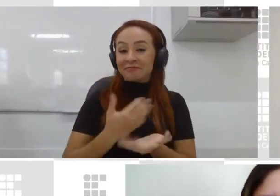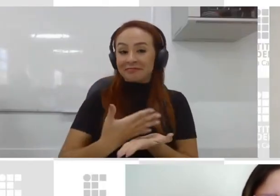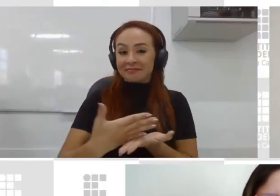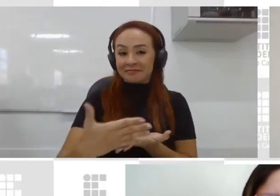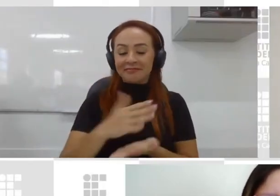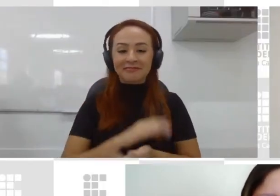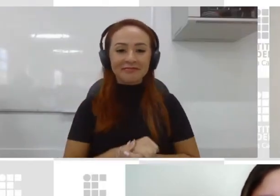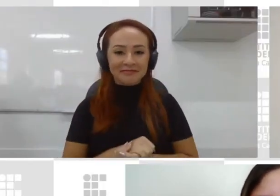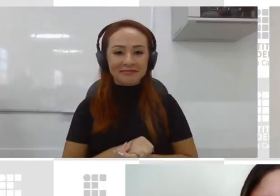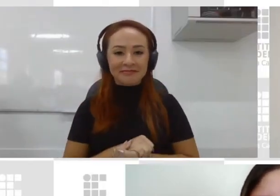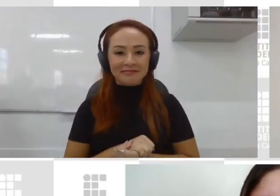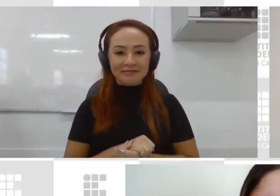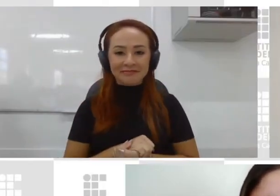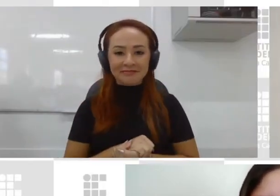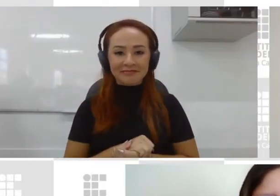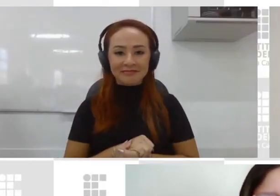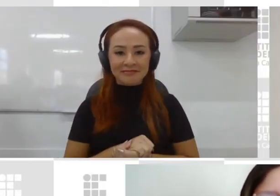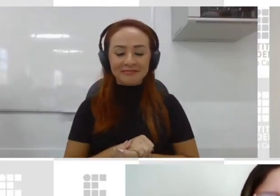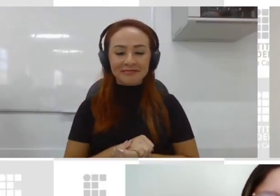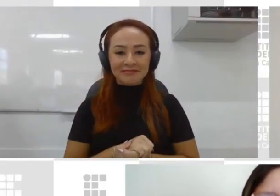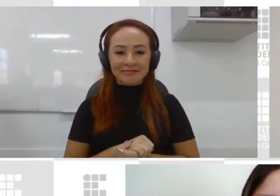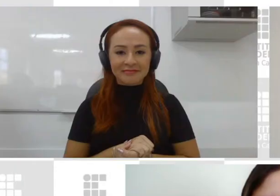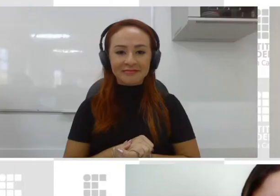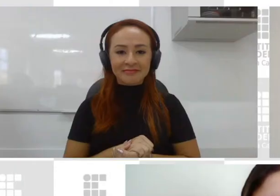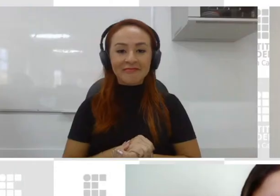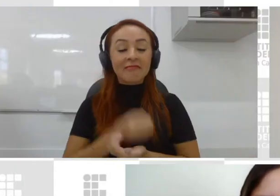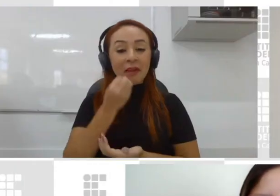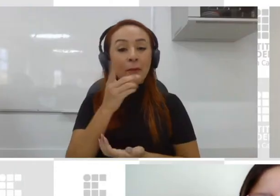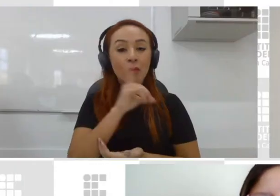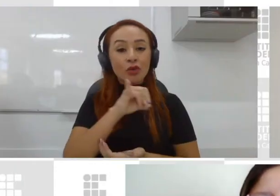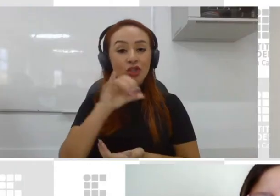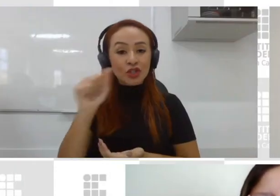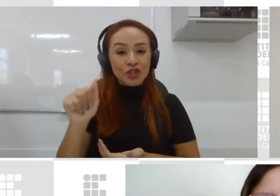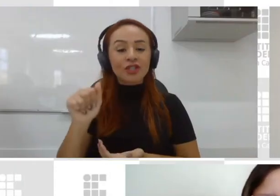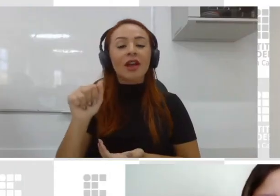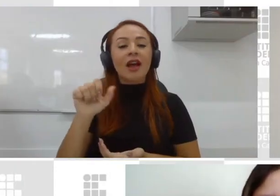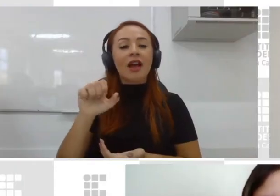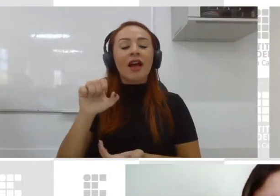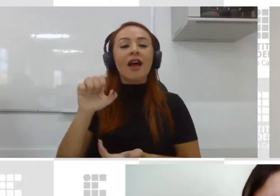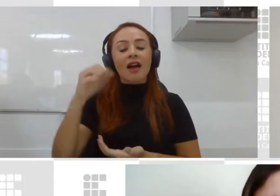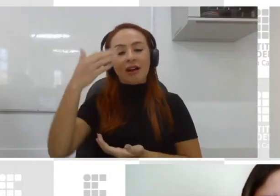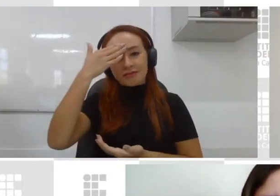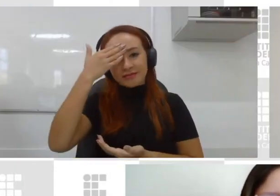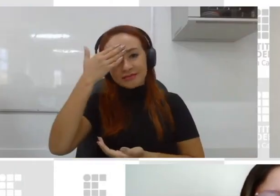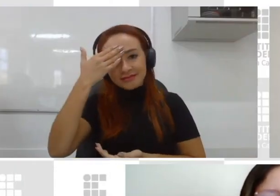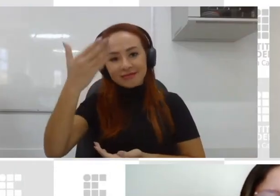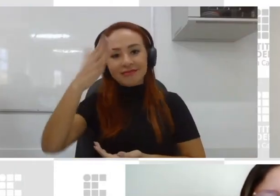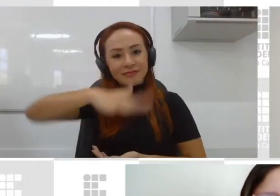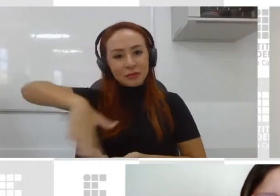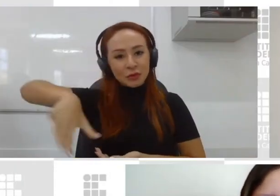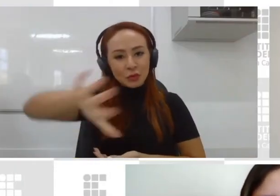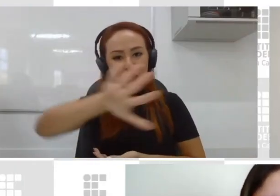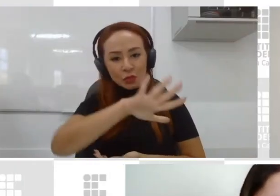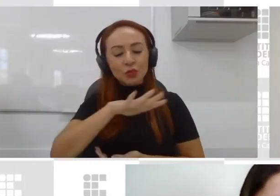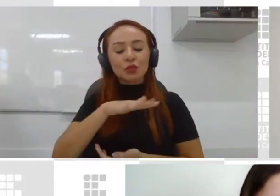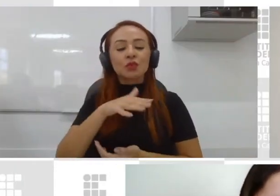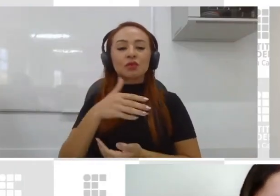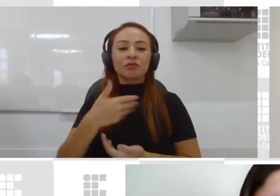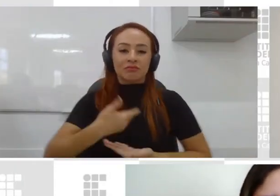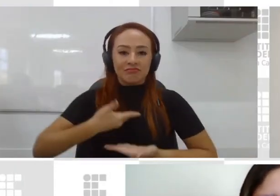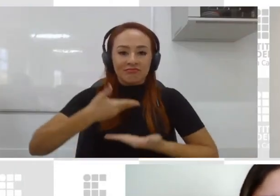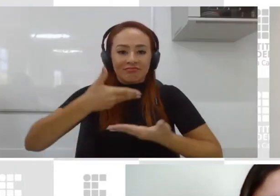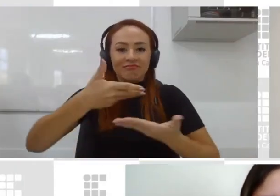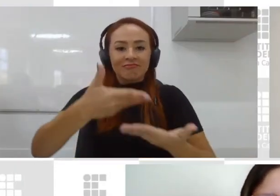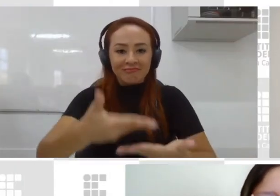Eliane, bom dia a todos e a todas que estão nos assistindo pelo canal do YouTube do IFSC. É um prazer imenso estar